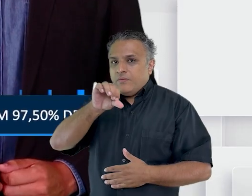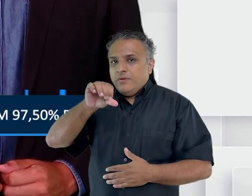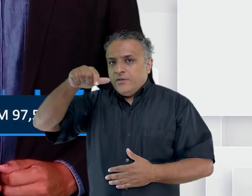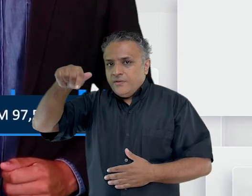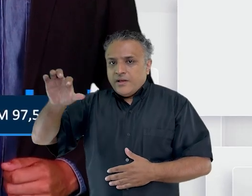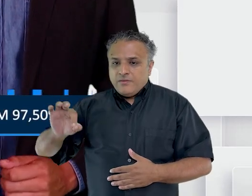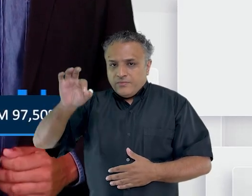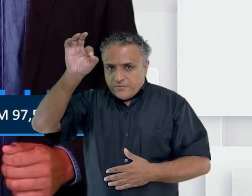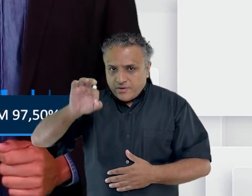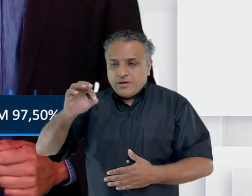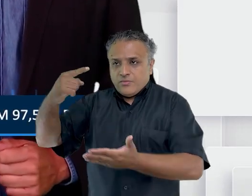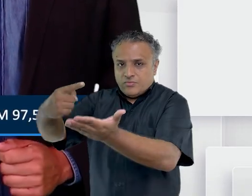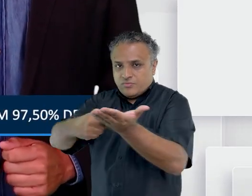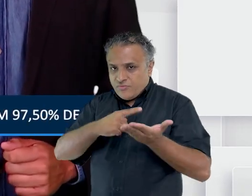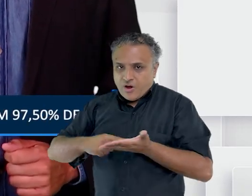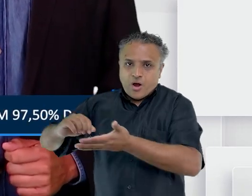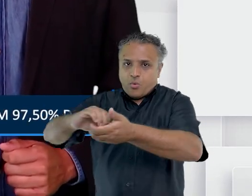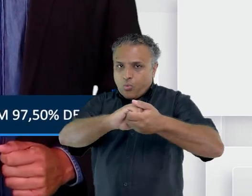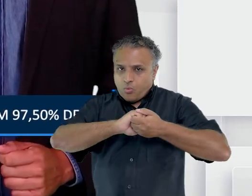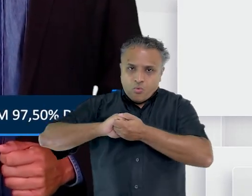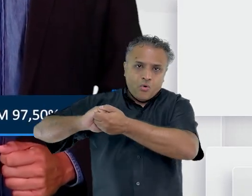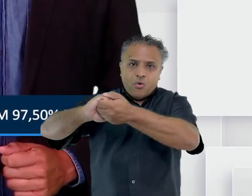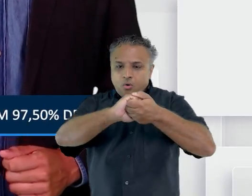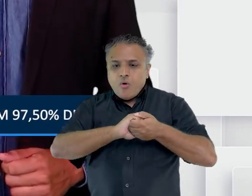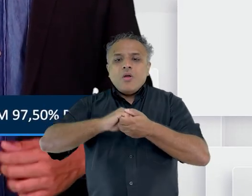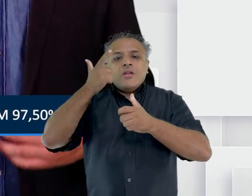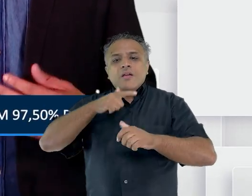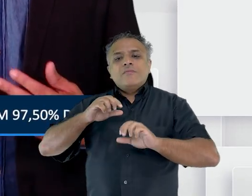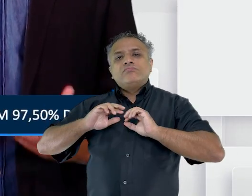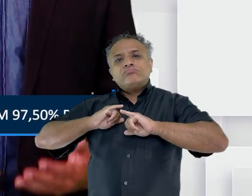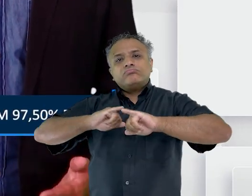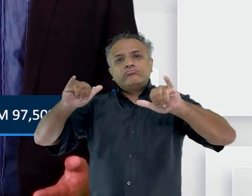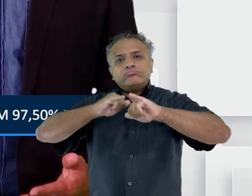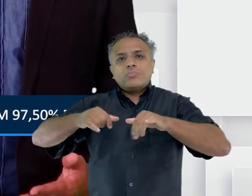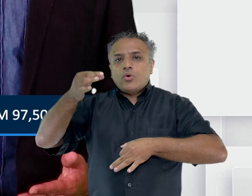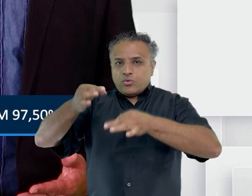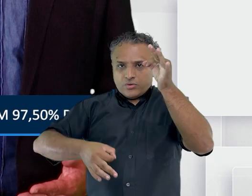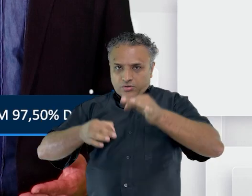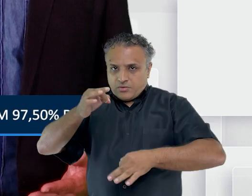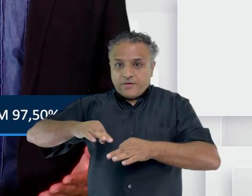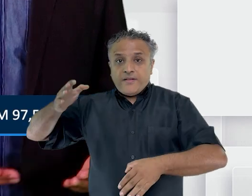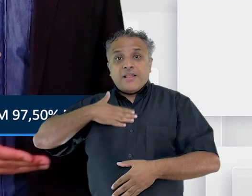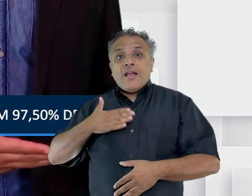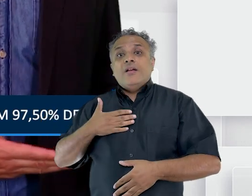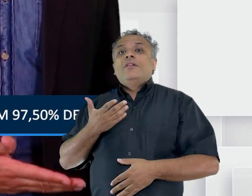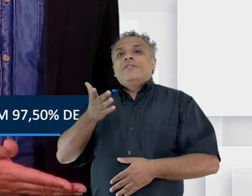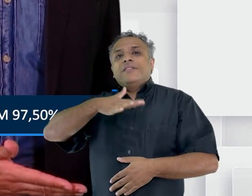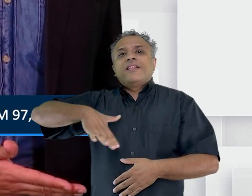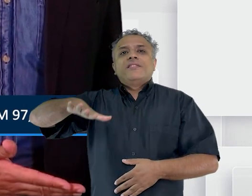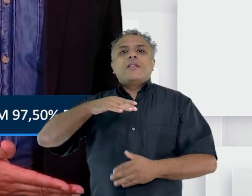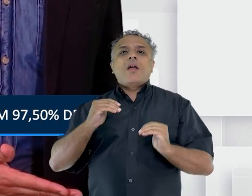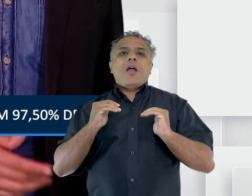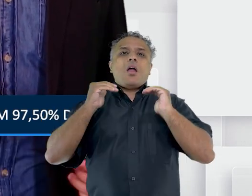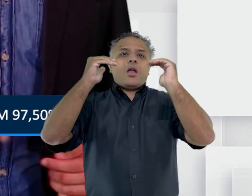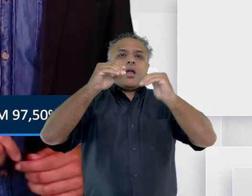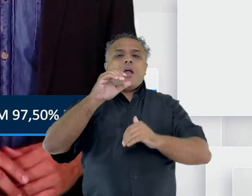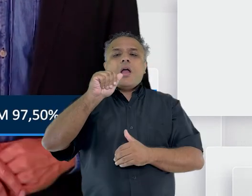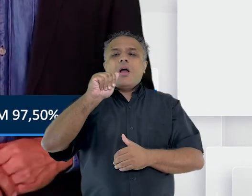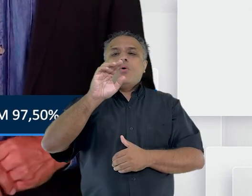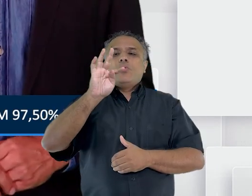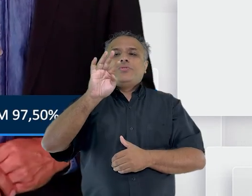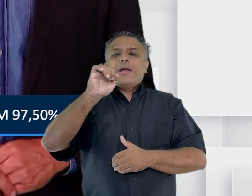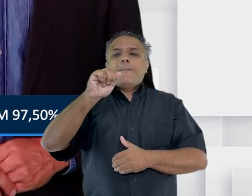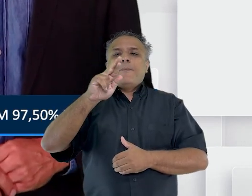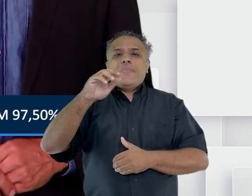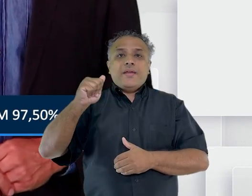97,5% de acordos. Esse foi o resultado do mutirão de conciliação organizado na subseção judiciária de Altamira, no Pará, pelo